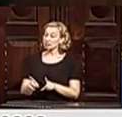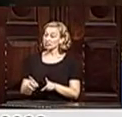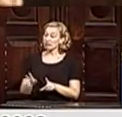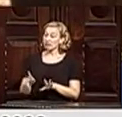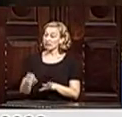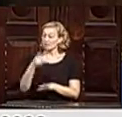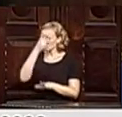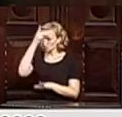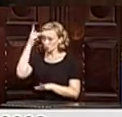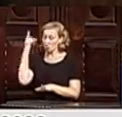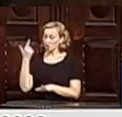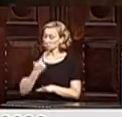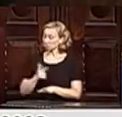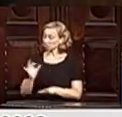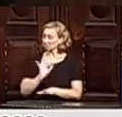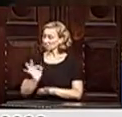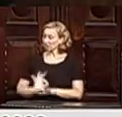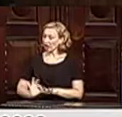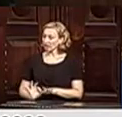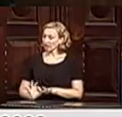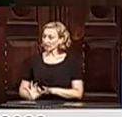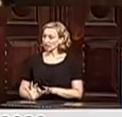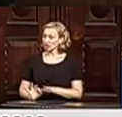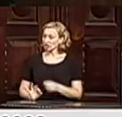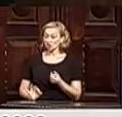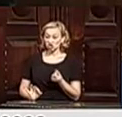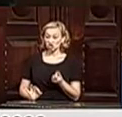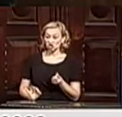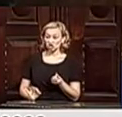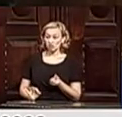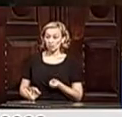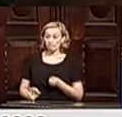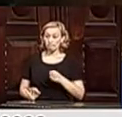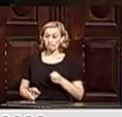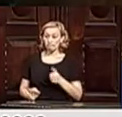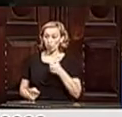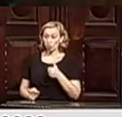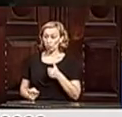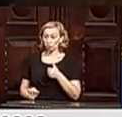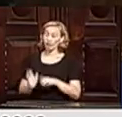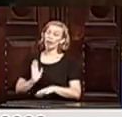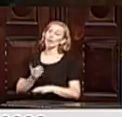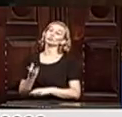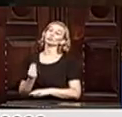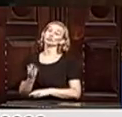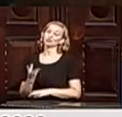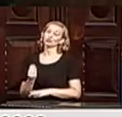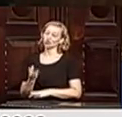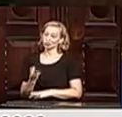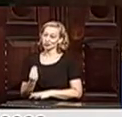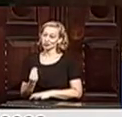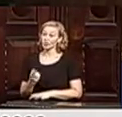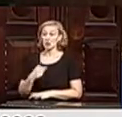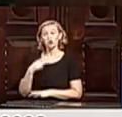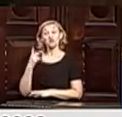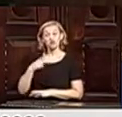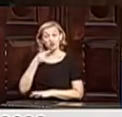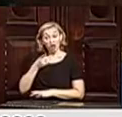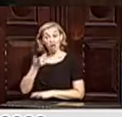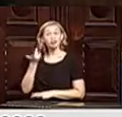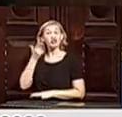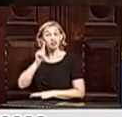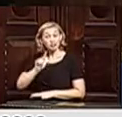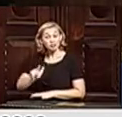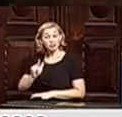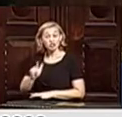bolso do refugiado é muito dinheiro, mas para a universidade não representa absolutamente nada, e digo isso replicando